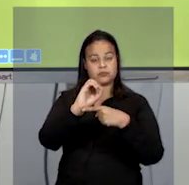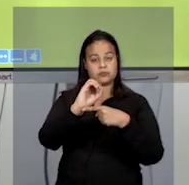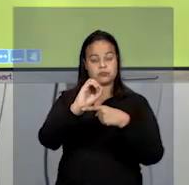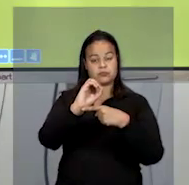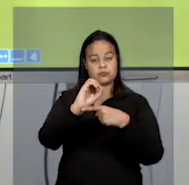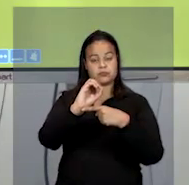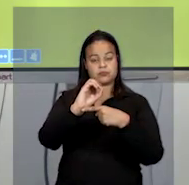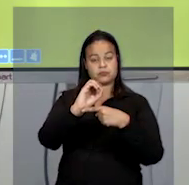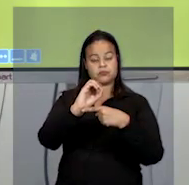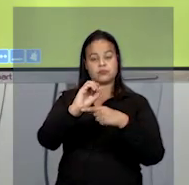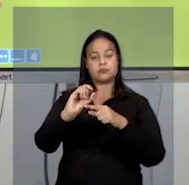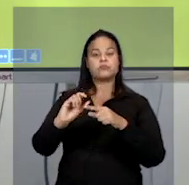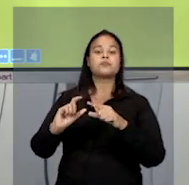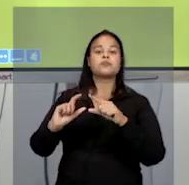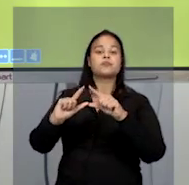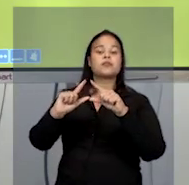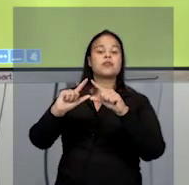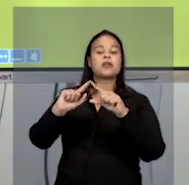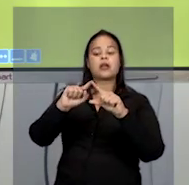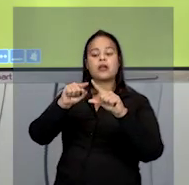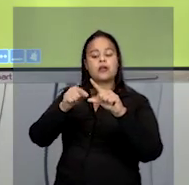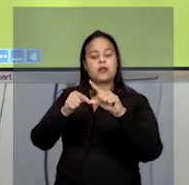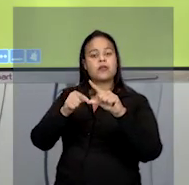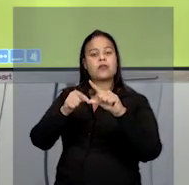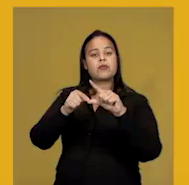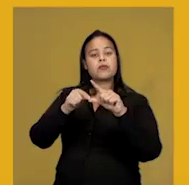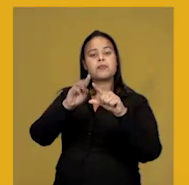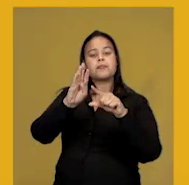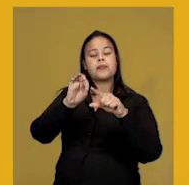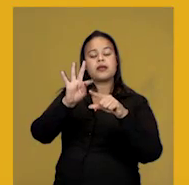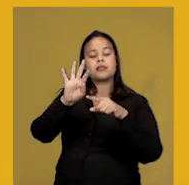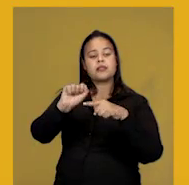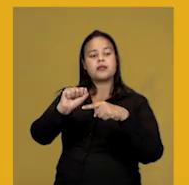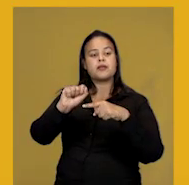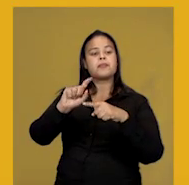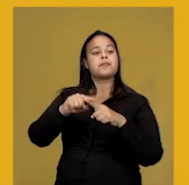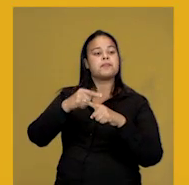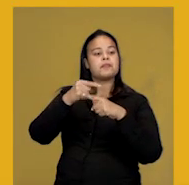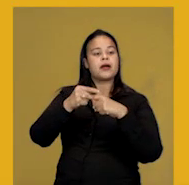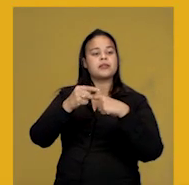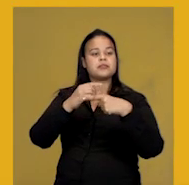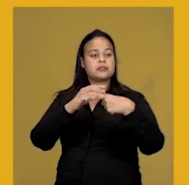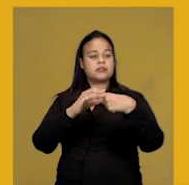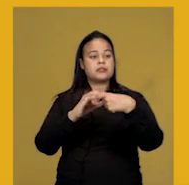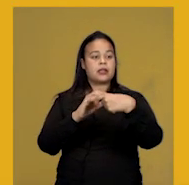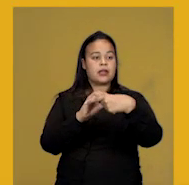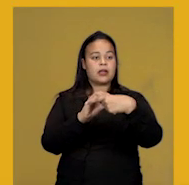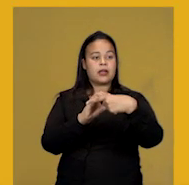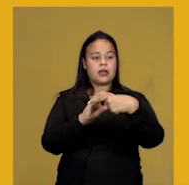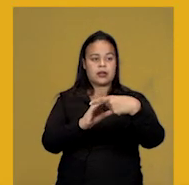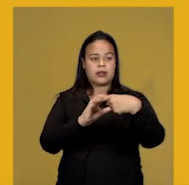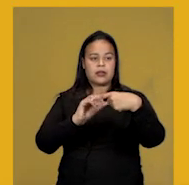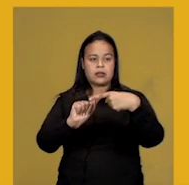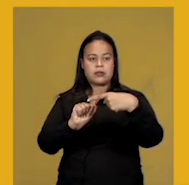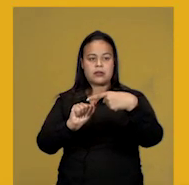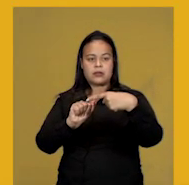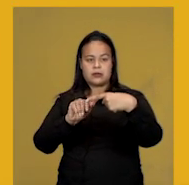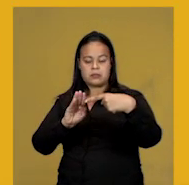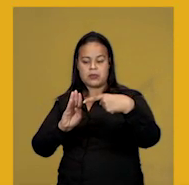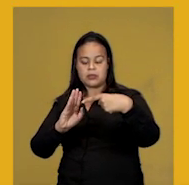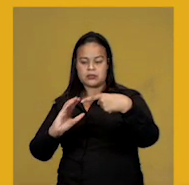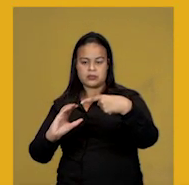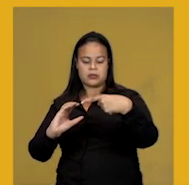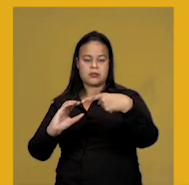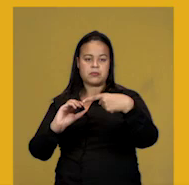o nosso AC, sobre o nosso cateto adjacente beta também, ao ângulo beta, o BC. Então, só